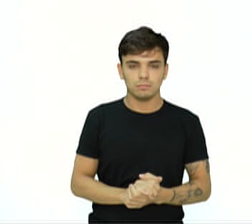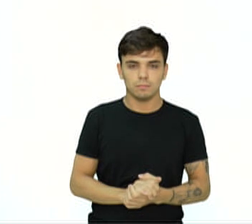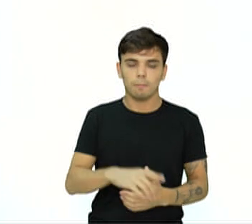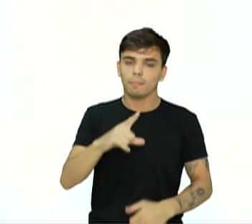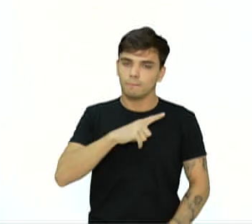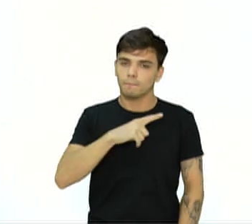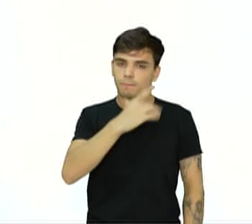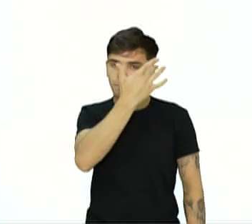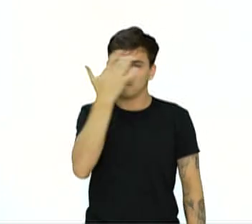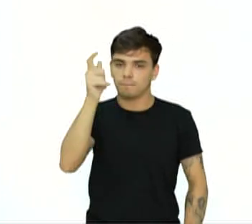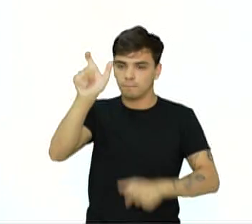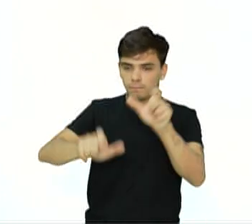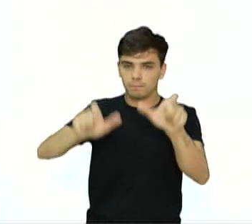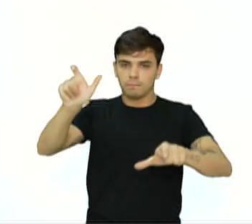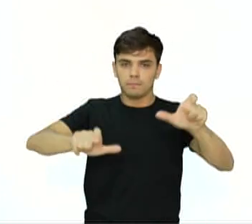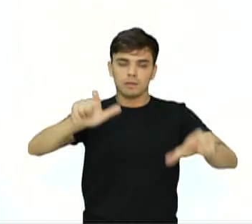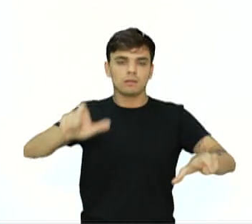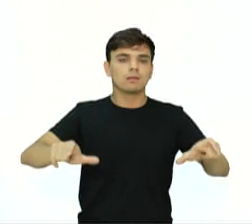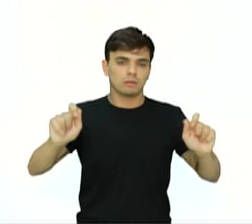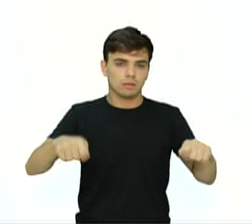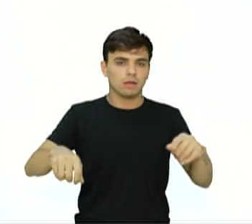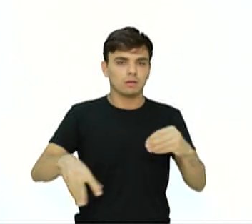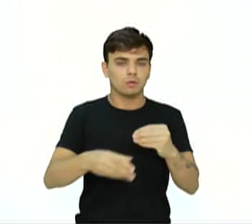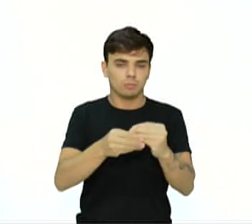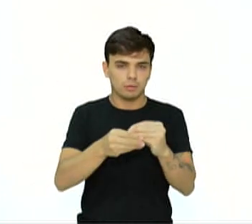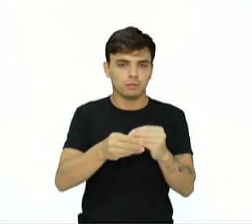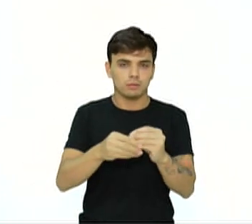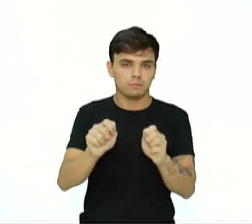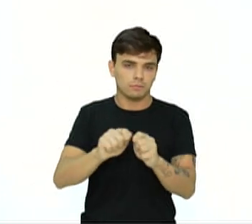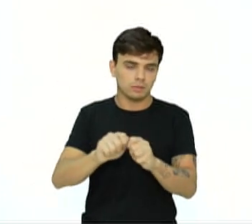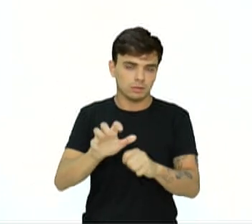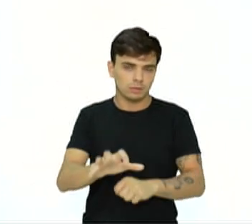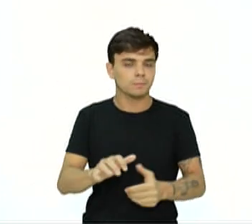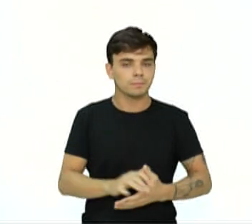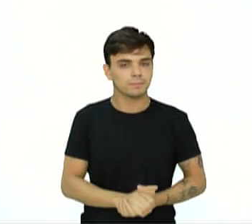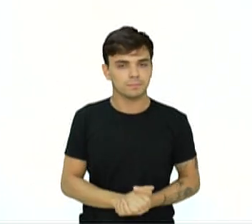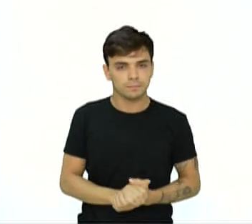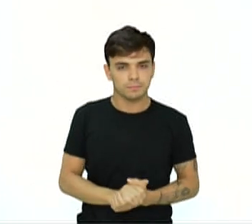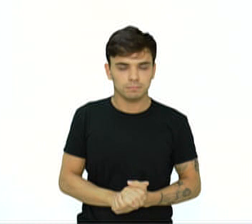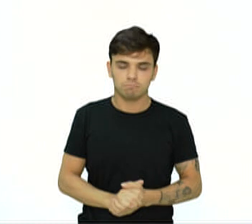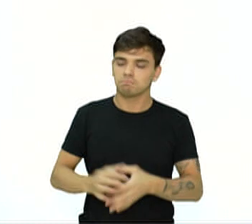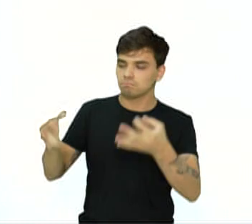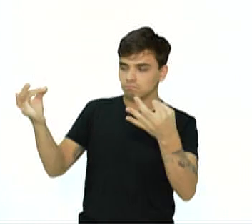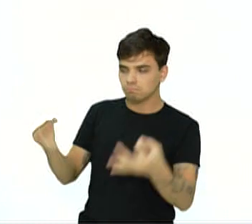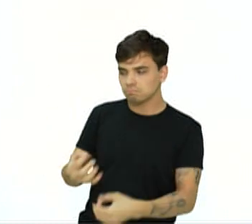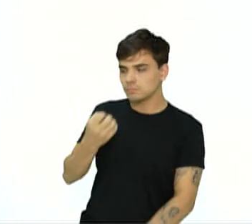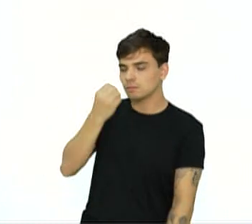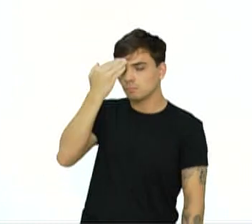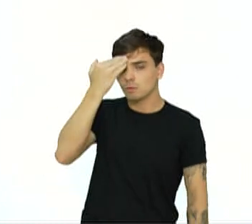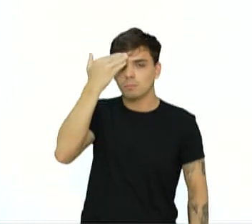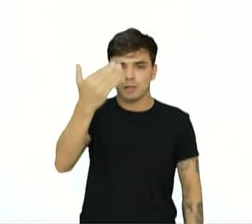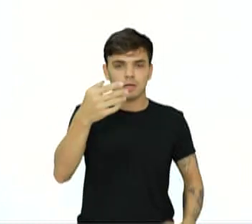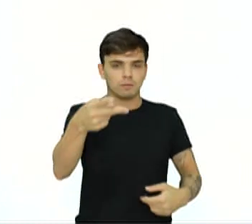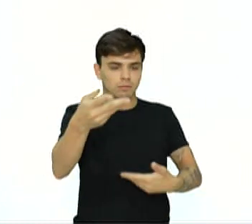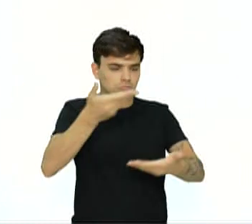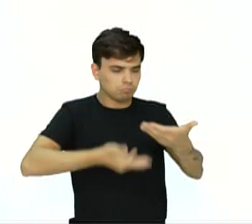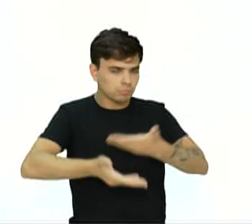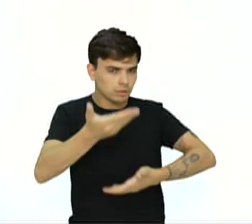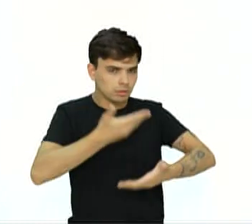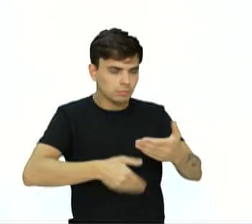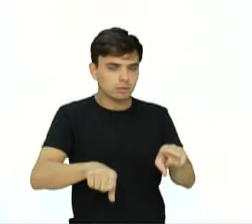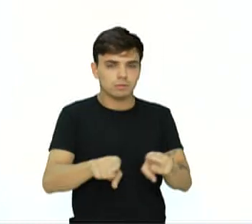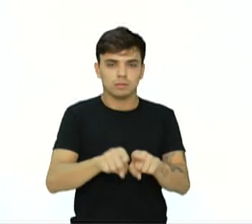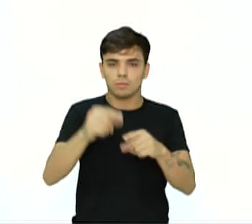Demais pessoas estão completamente impossibilitadas de fazer isso. Perfeito. Muito obrigada pela sua